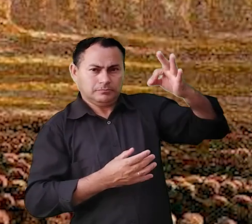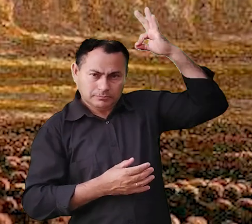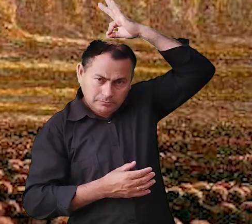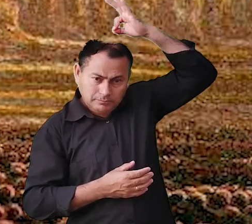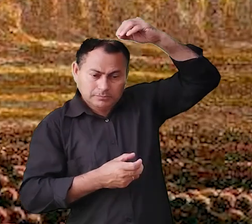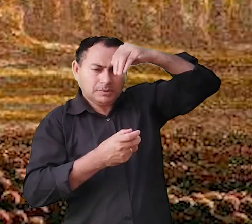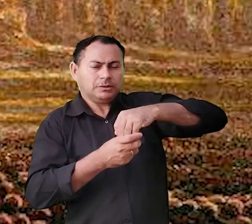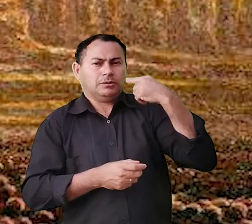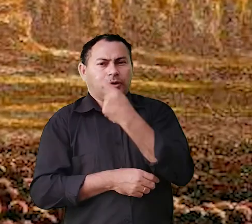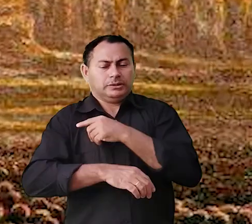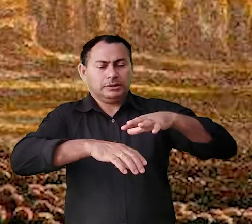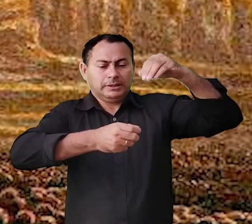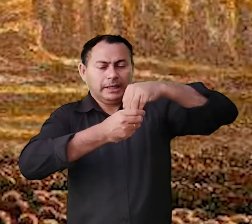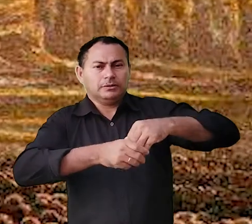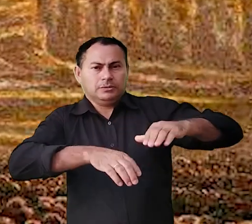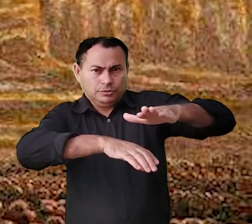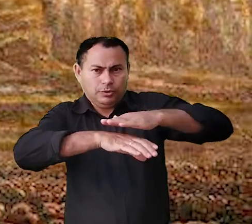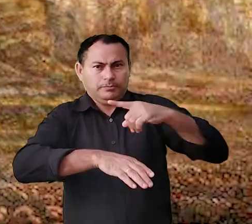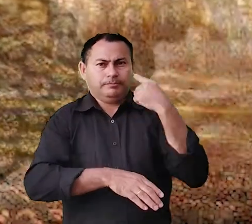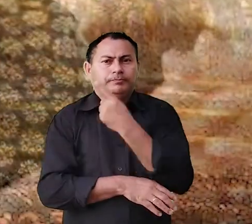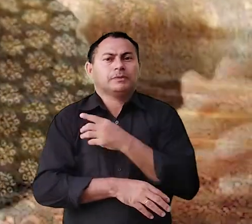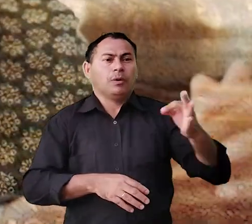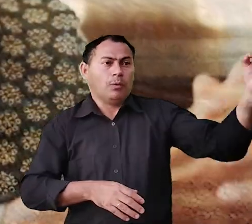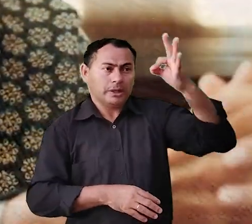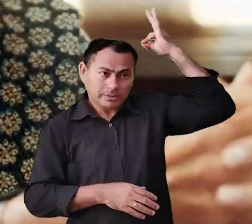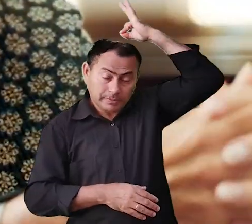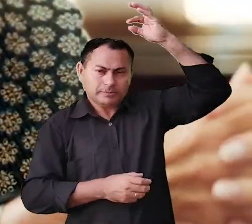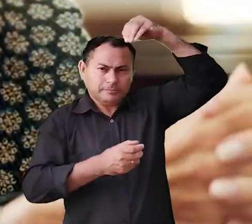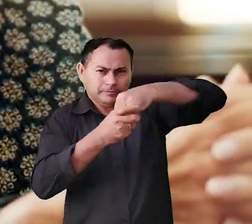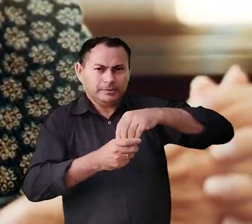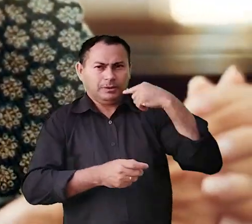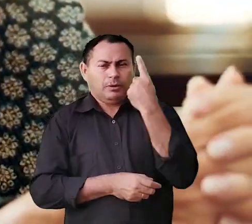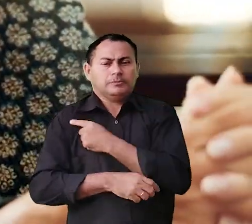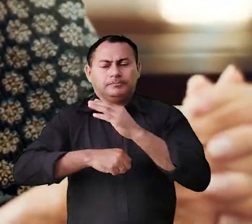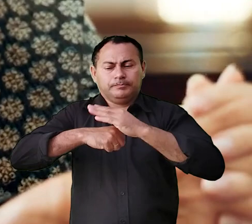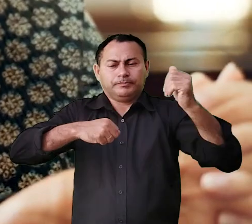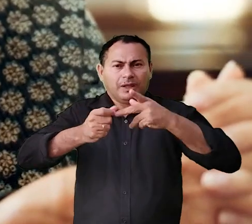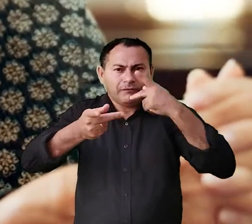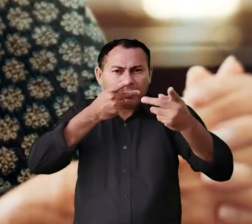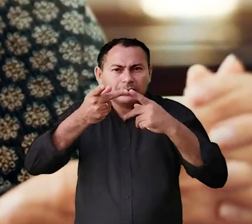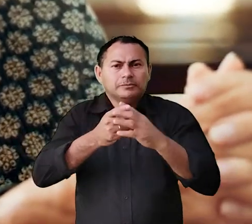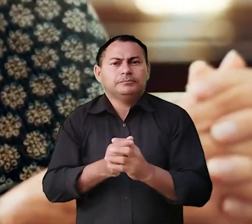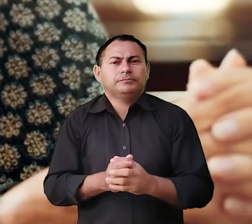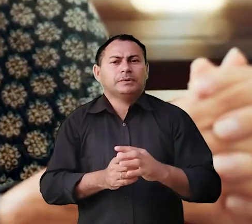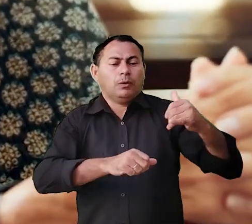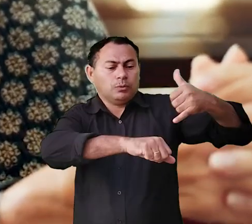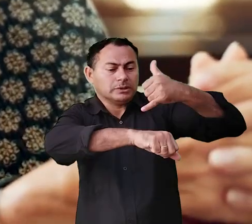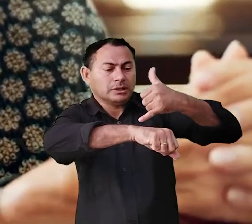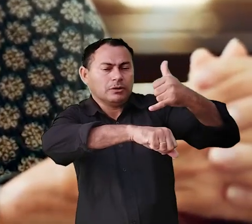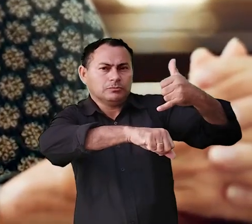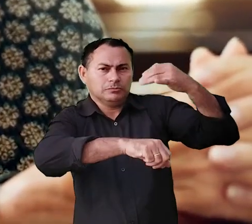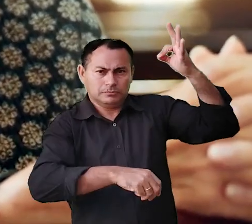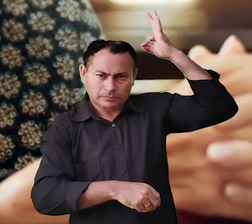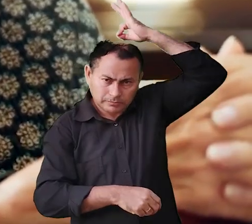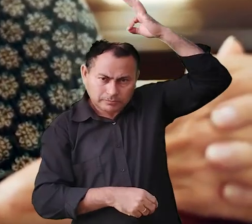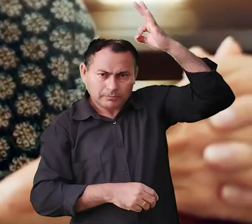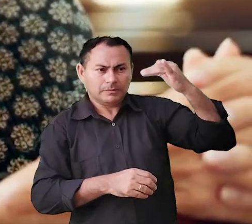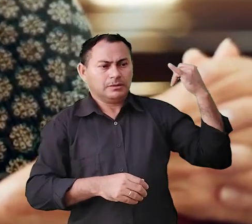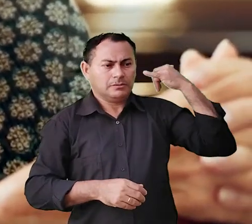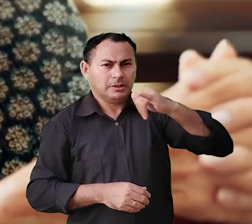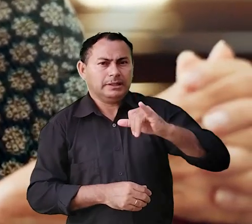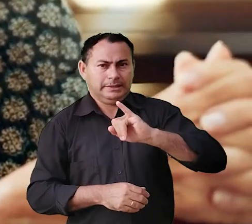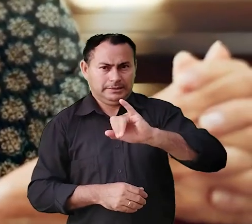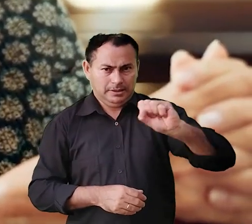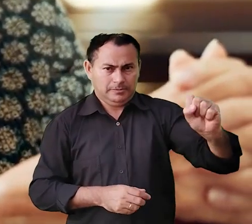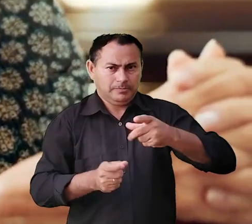nós, entre nós e sobre nós. Quando o Espírito ministra sobre nós, chamamos isso de unção do Espírito. A